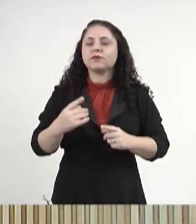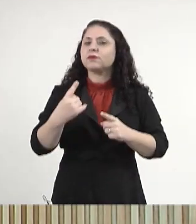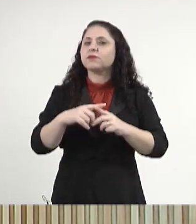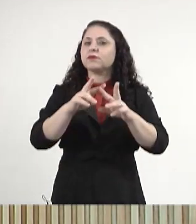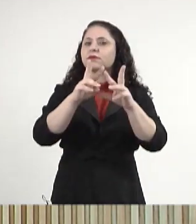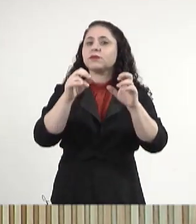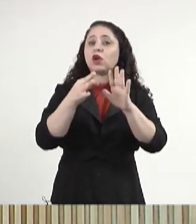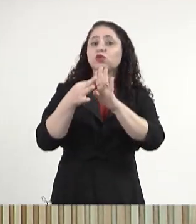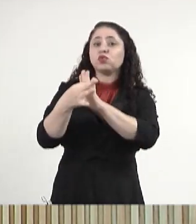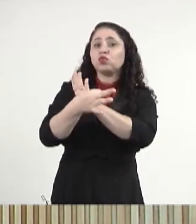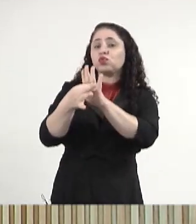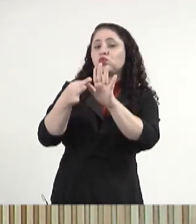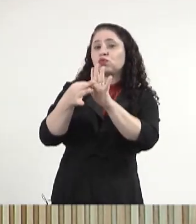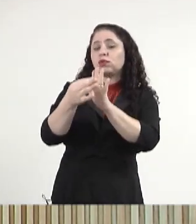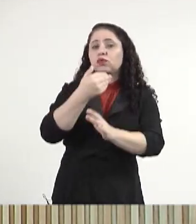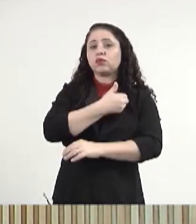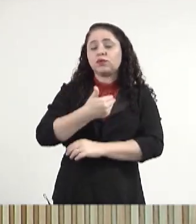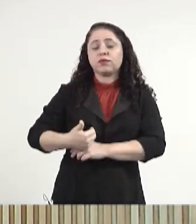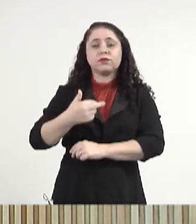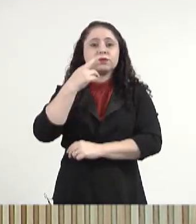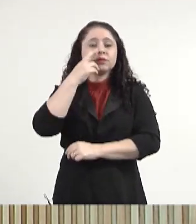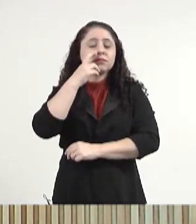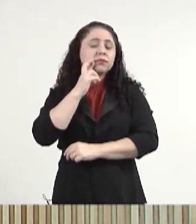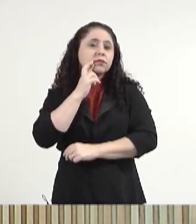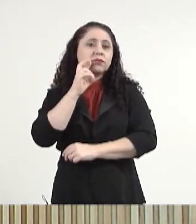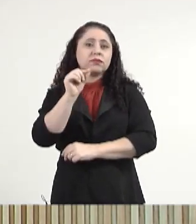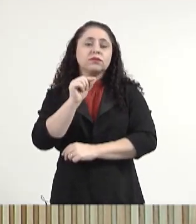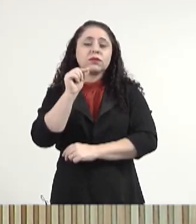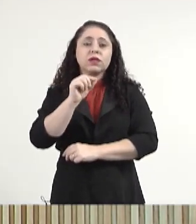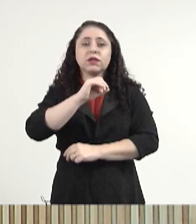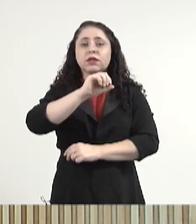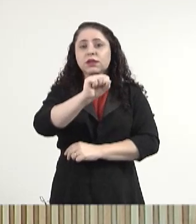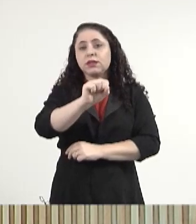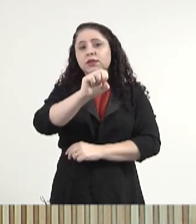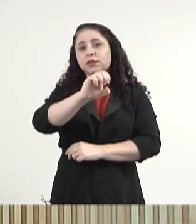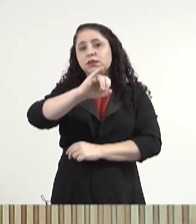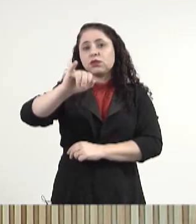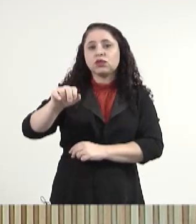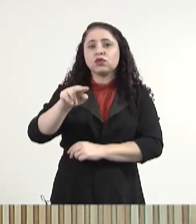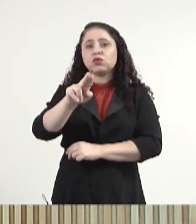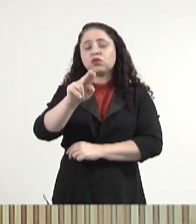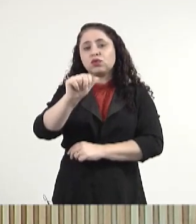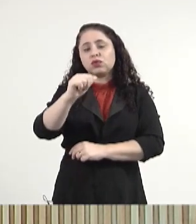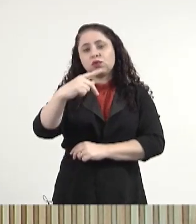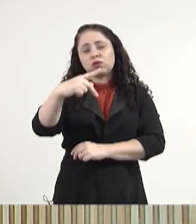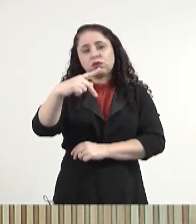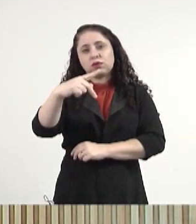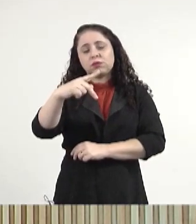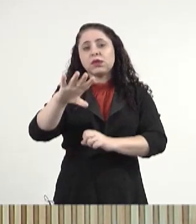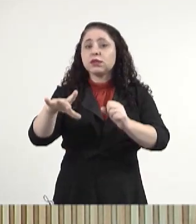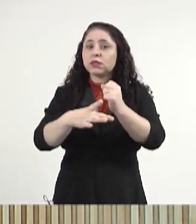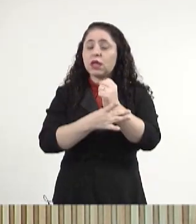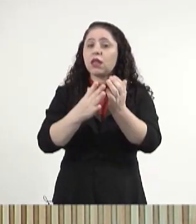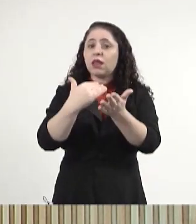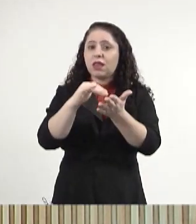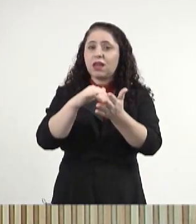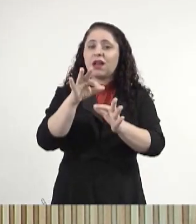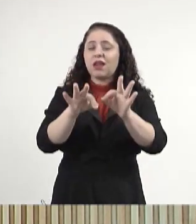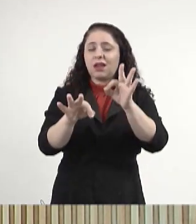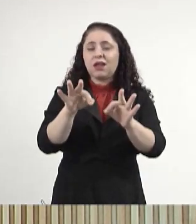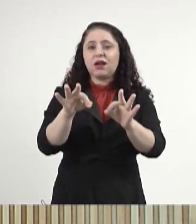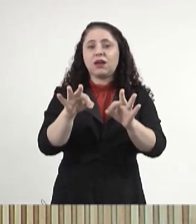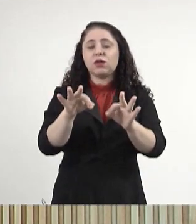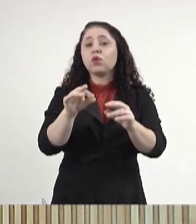sobre uma sugestão ao governo do Estado para que a Sejusp, que é a Secretaria de Estado de Justiça e Segurança Pública,